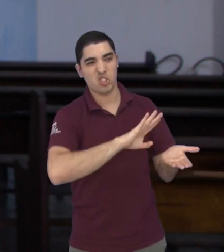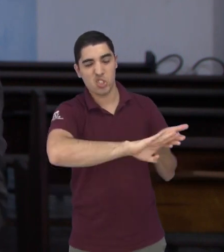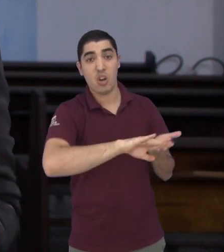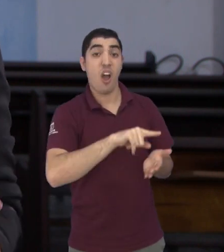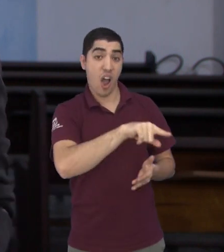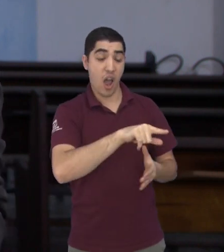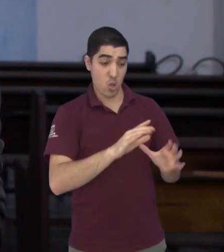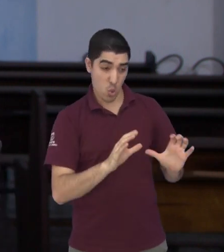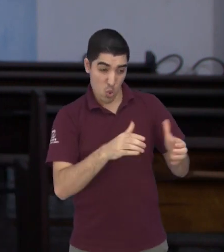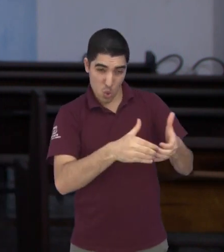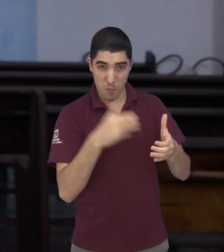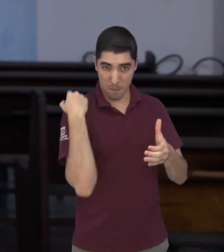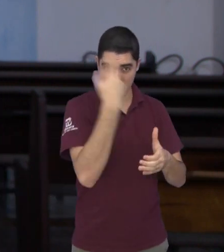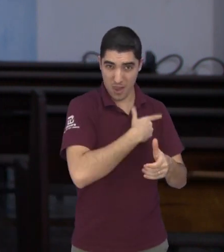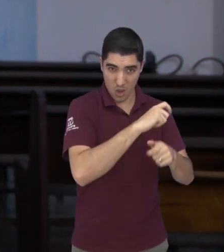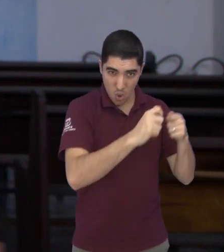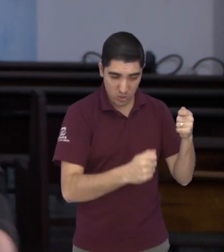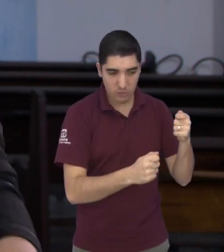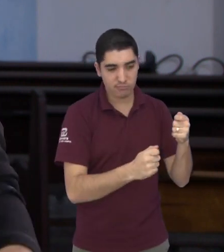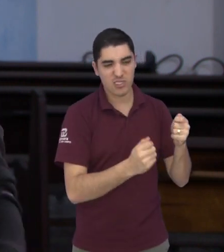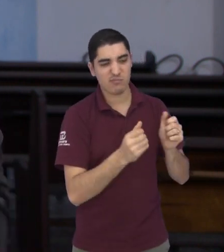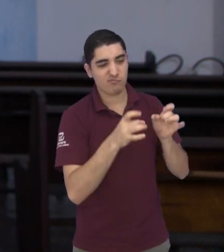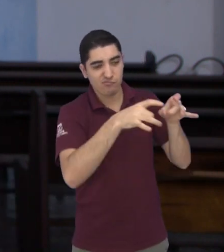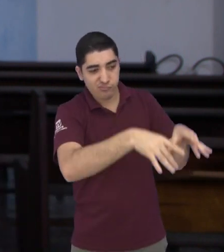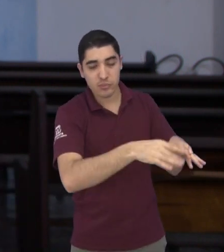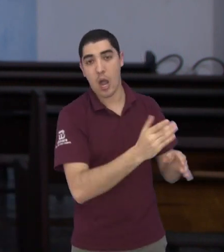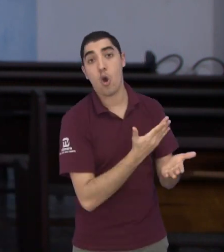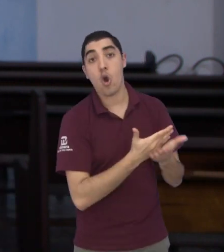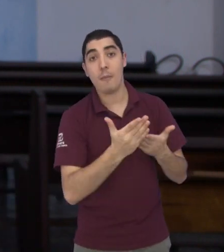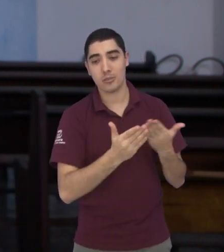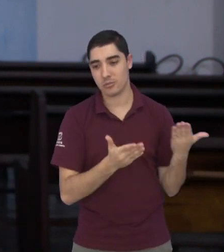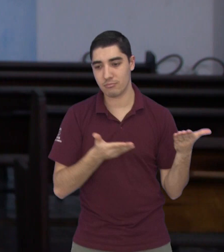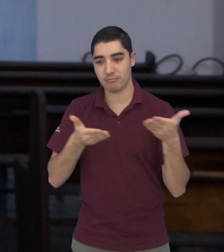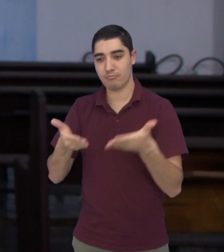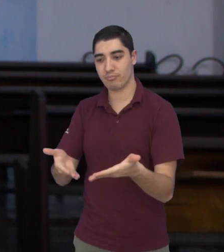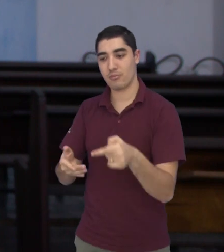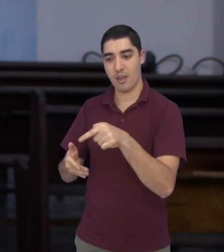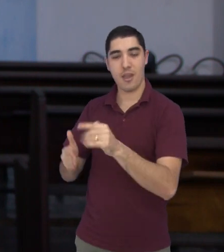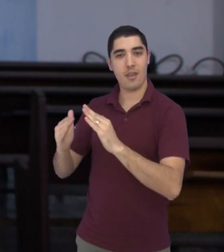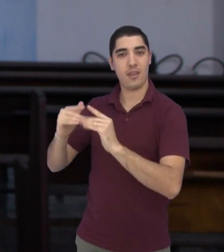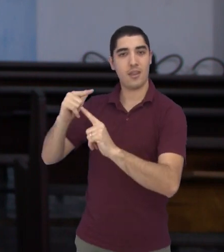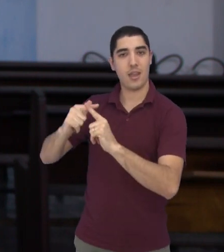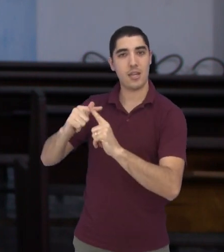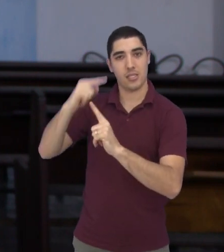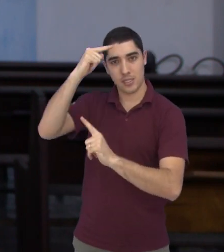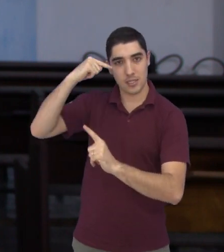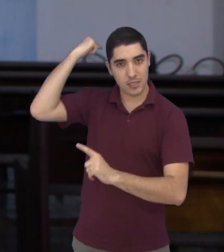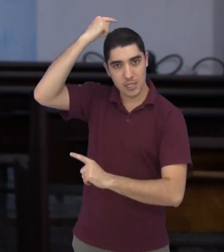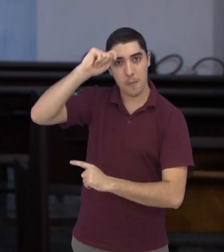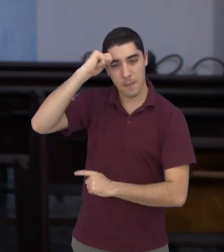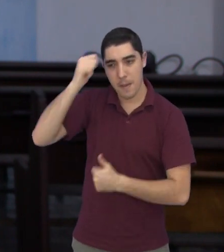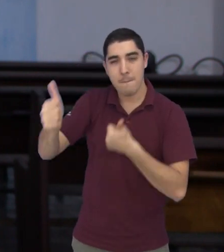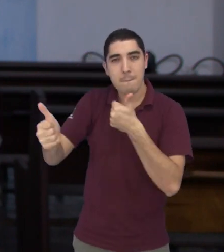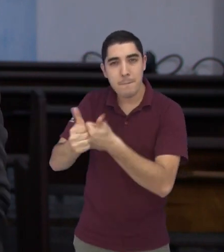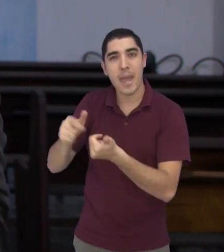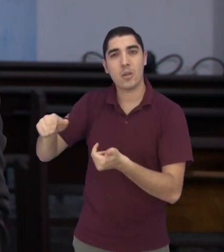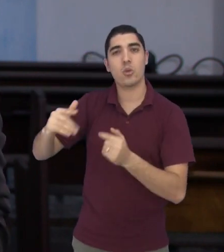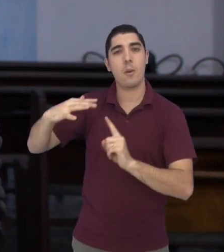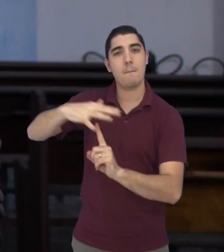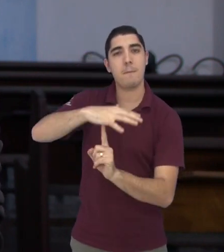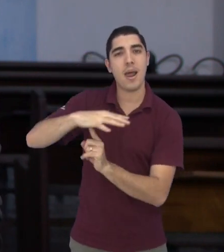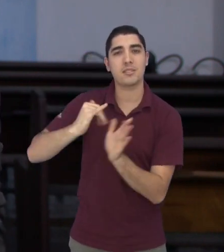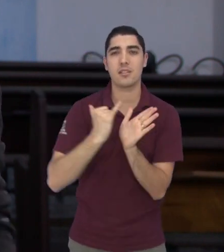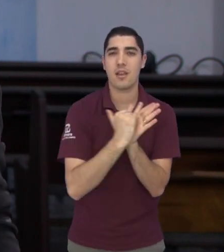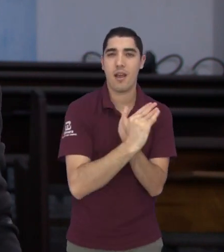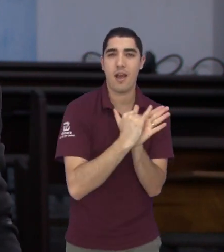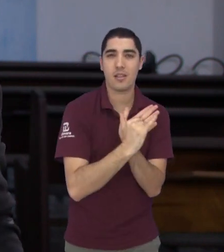Praça Cônego Lima e vieram aqui para o centro da cidade, na frente da Praça Afonso Pena, na Capela de São Benedito, que a gente